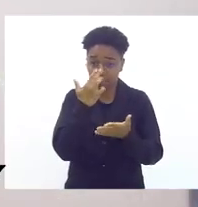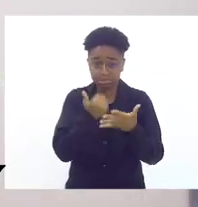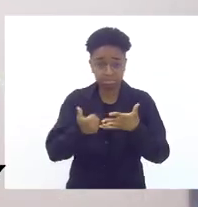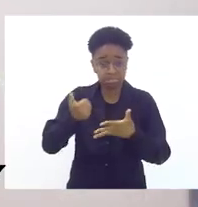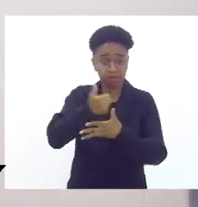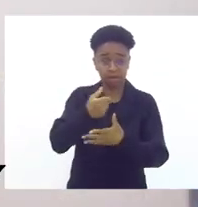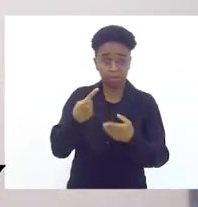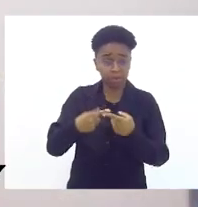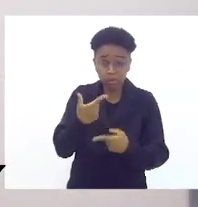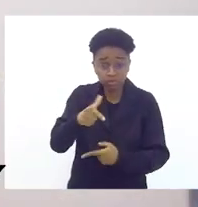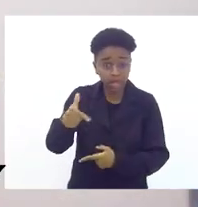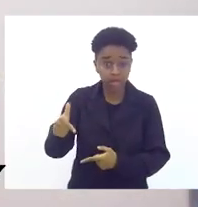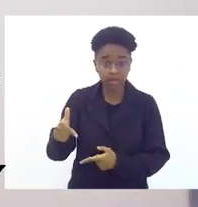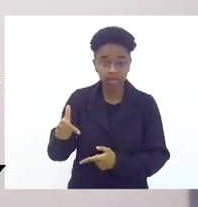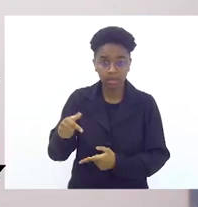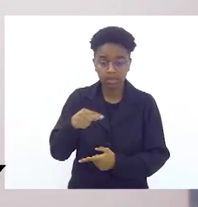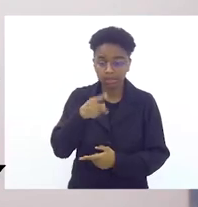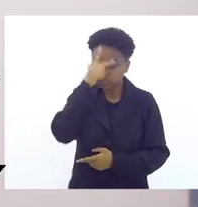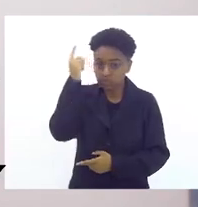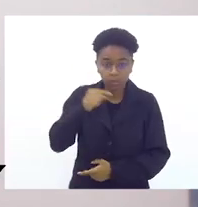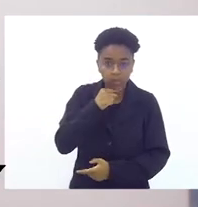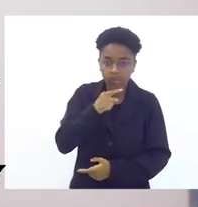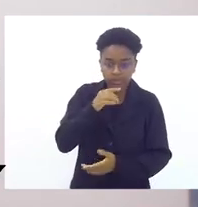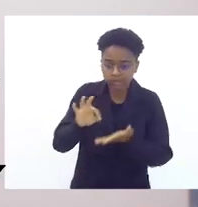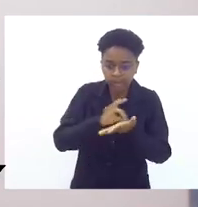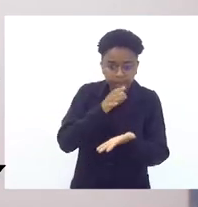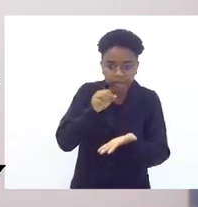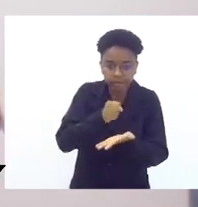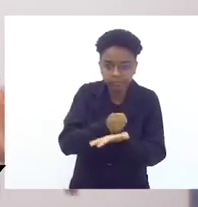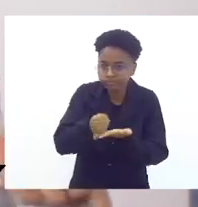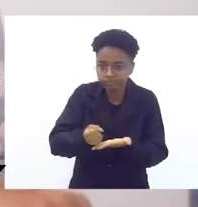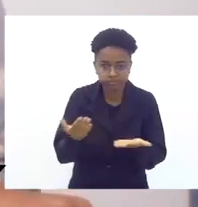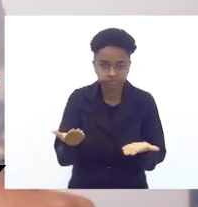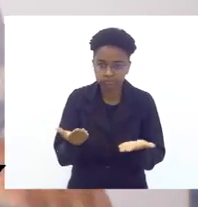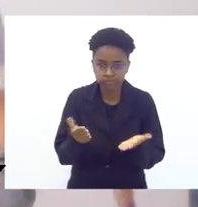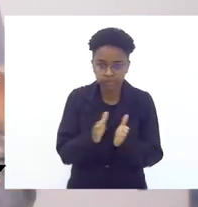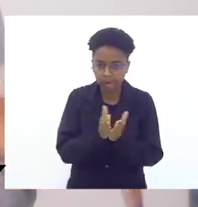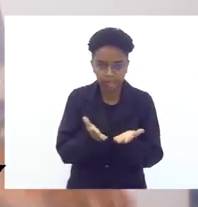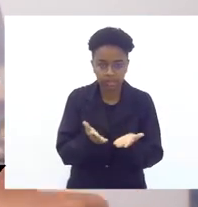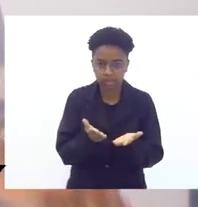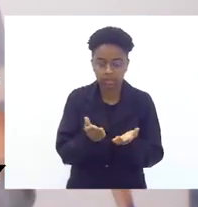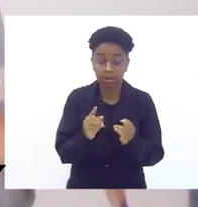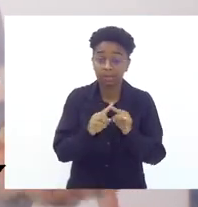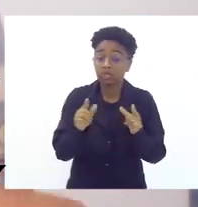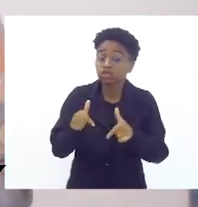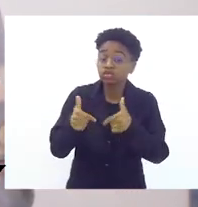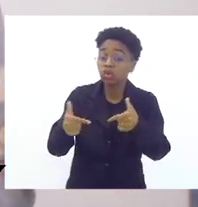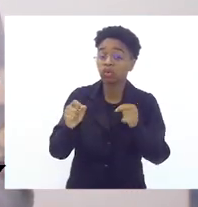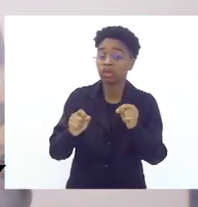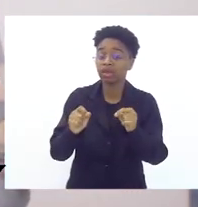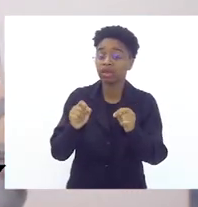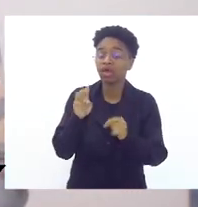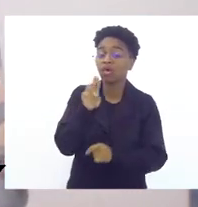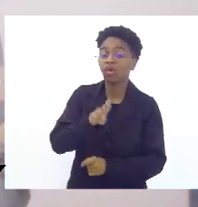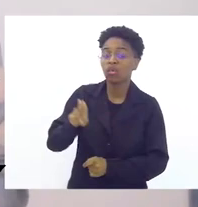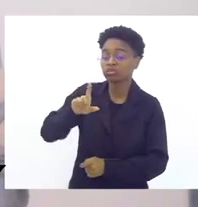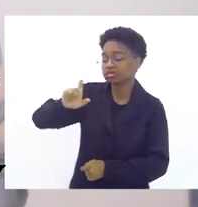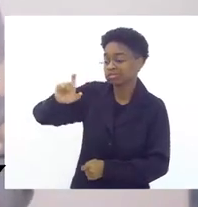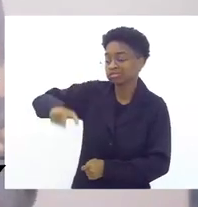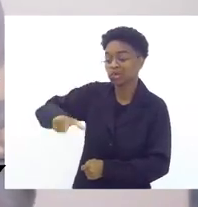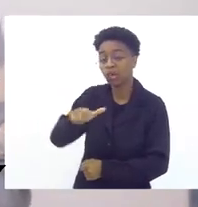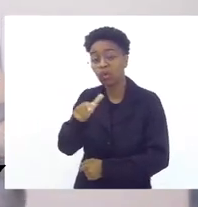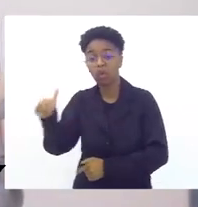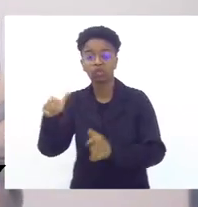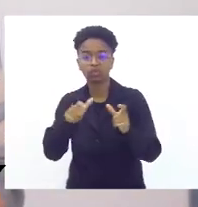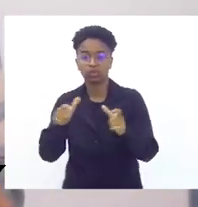as pessoas não tem carteira assinada a sorte dele é que ele tinha usado o RioCard no outro lado a gente conseguiu